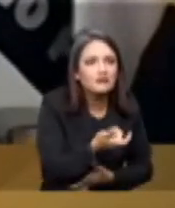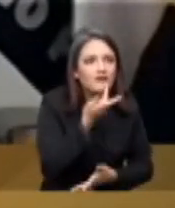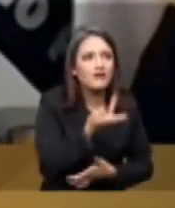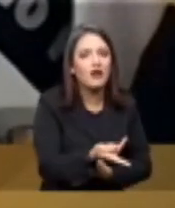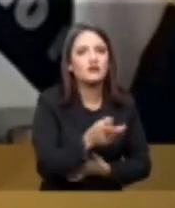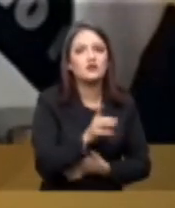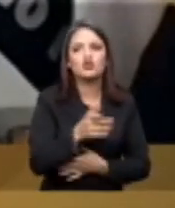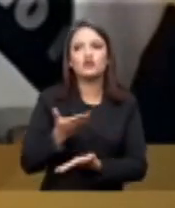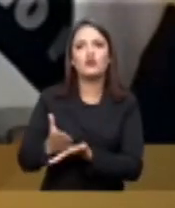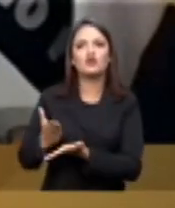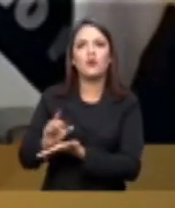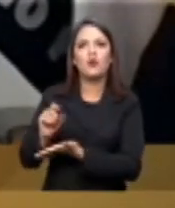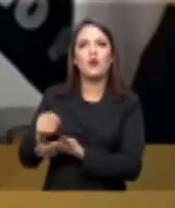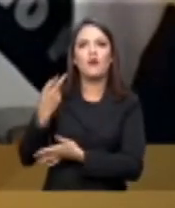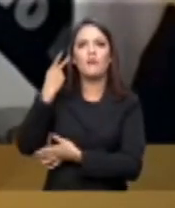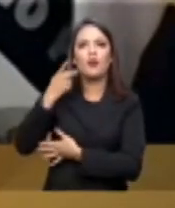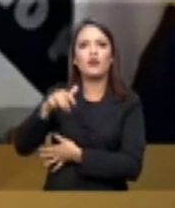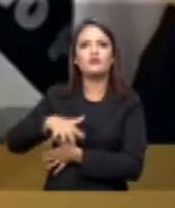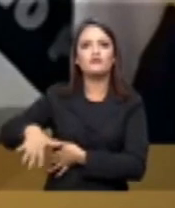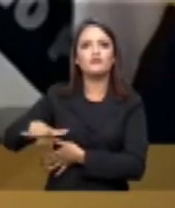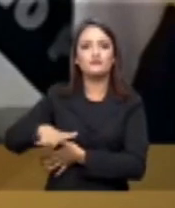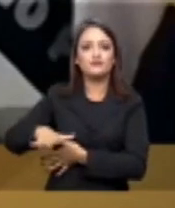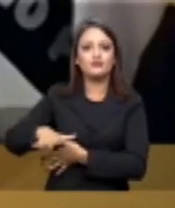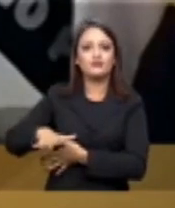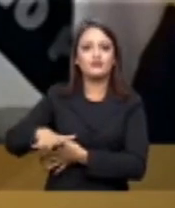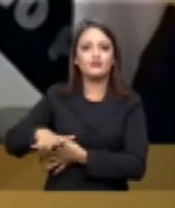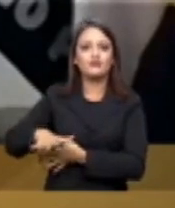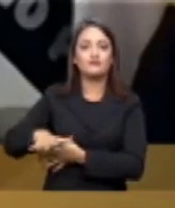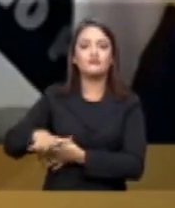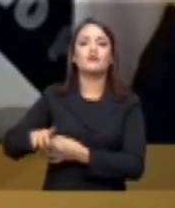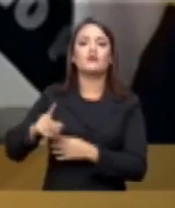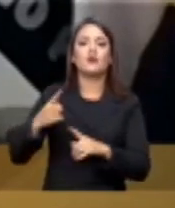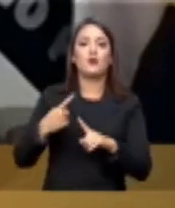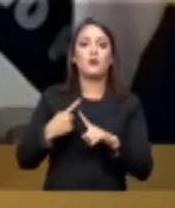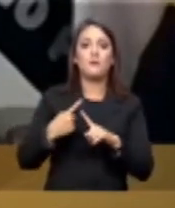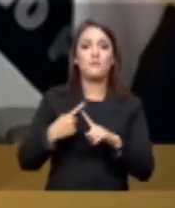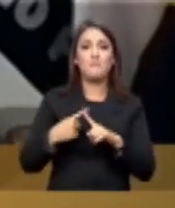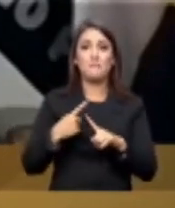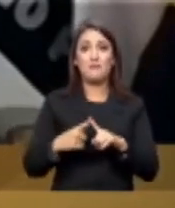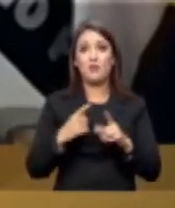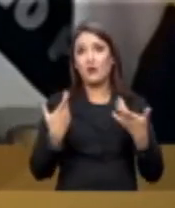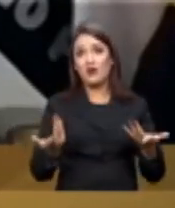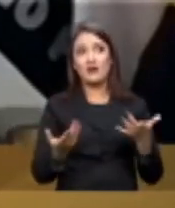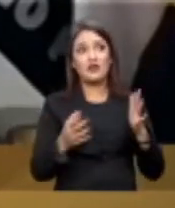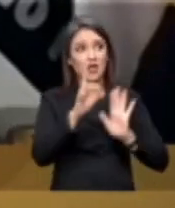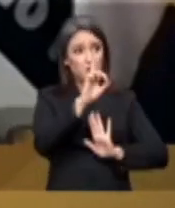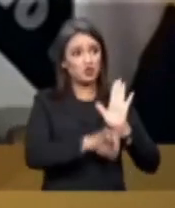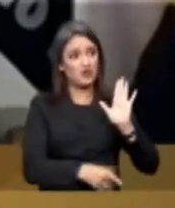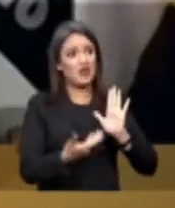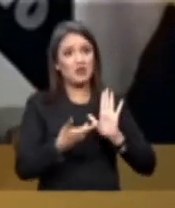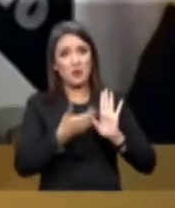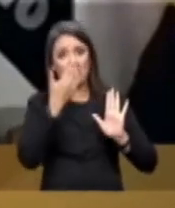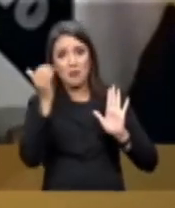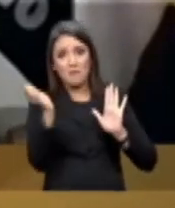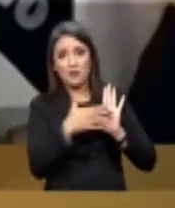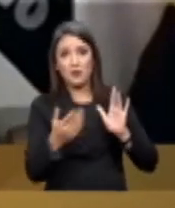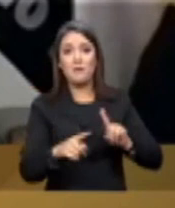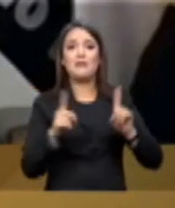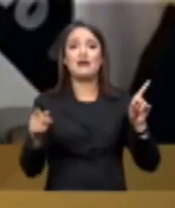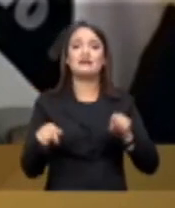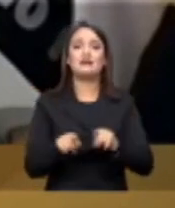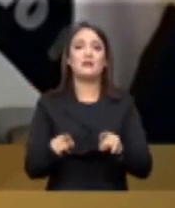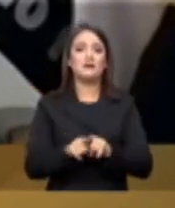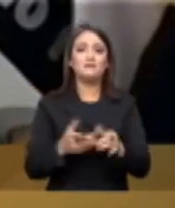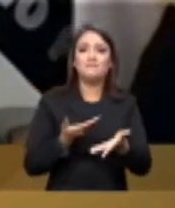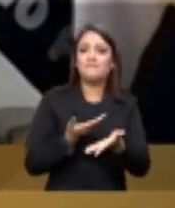comunidade política, não simplesmente porque se molesta um direito constitucional, mas porque se nega um